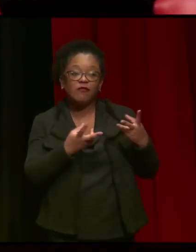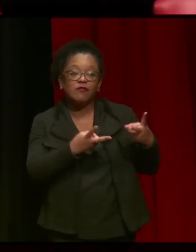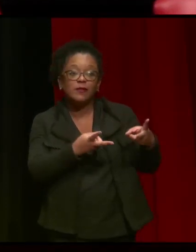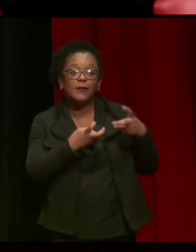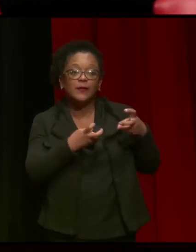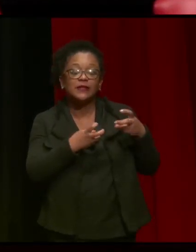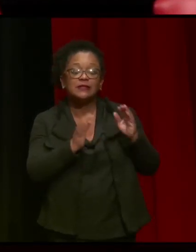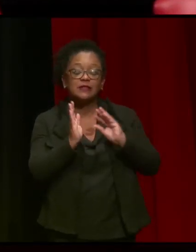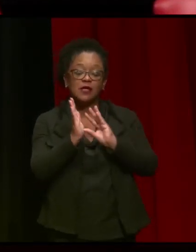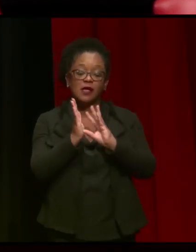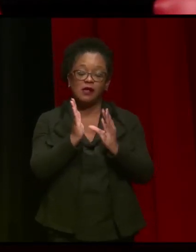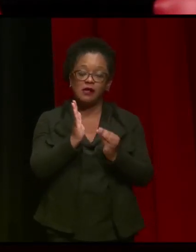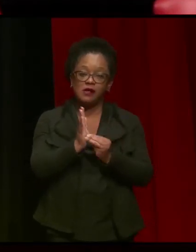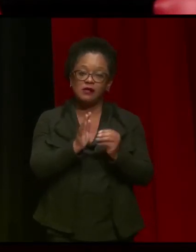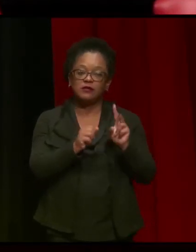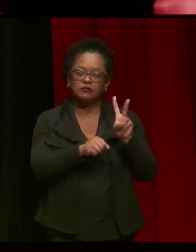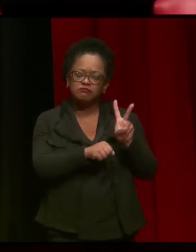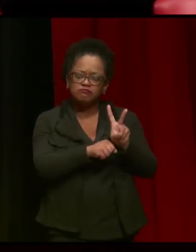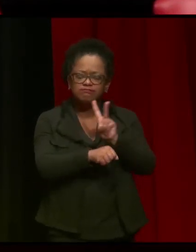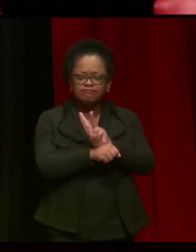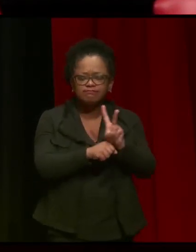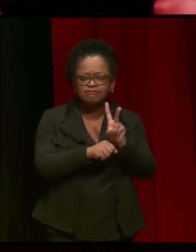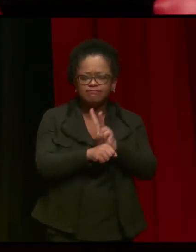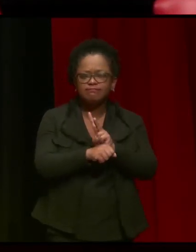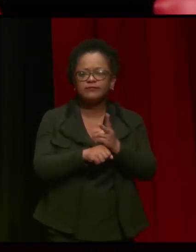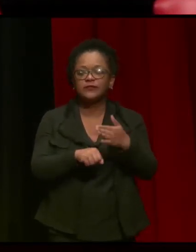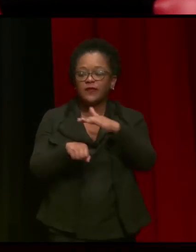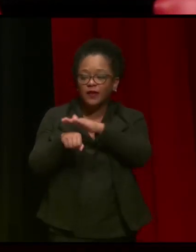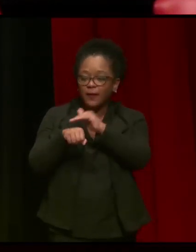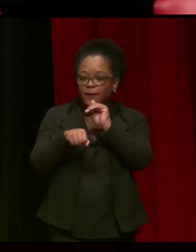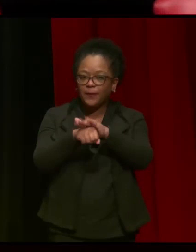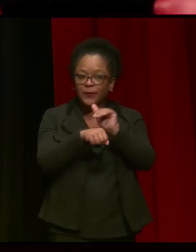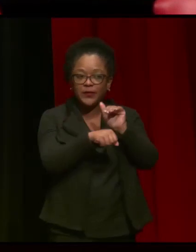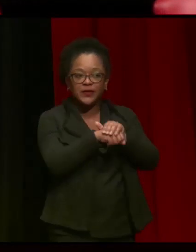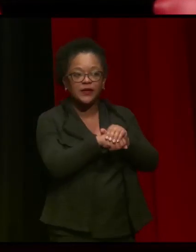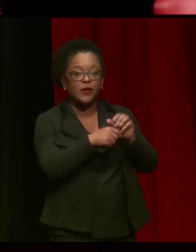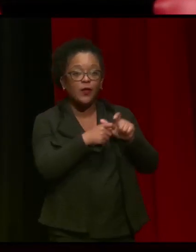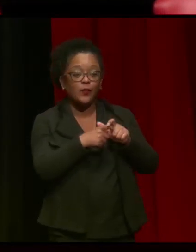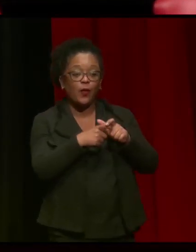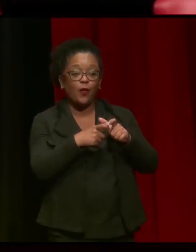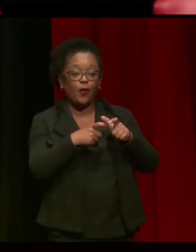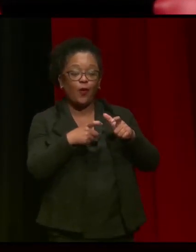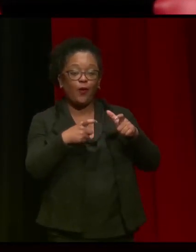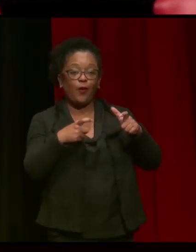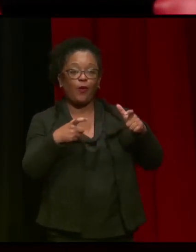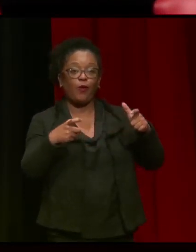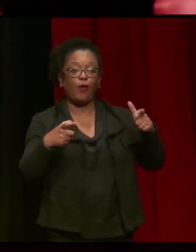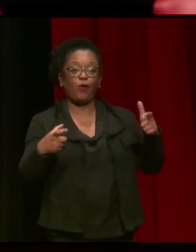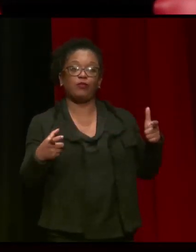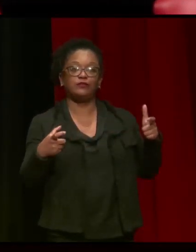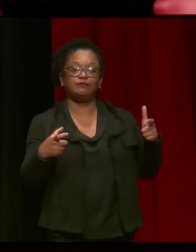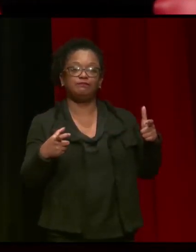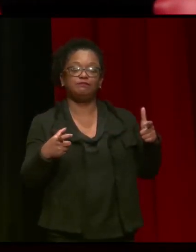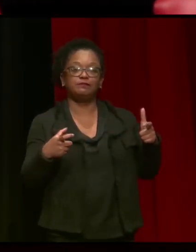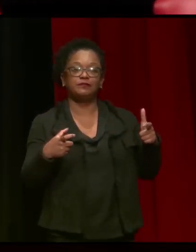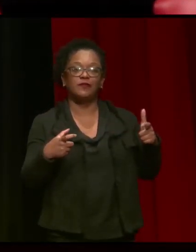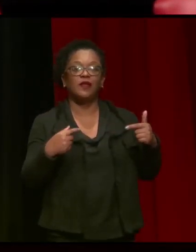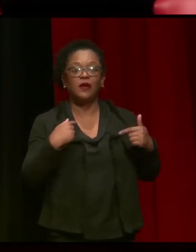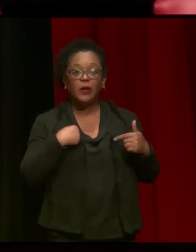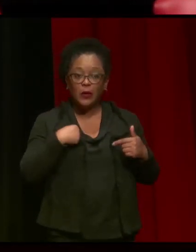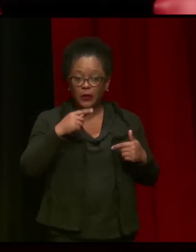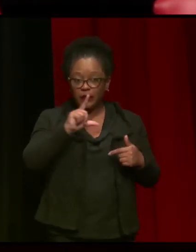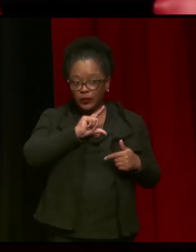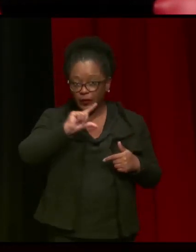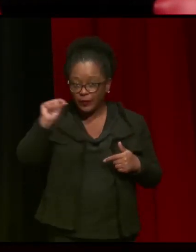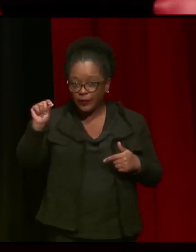filho. Aí a irmã mais velha, também vou lá, porque o pastor, né? E de repente a igreja foi crescendo. Quando eu saí, tinha um monte de gente na minha